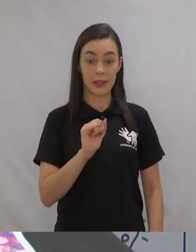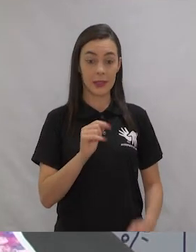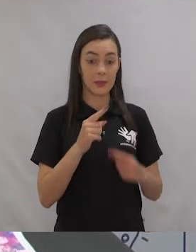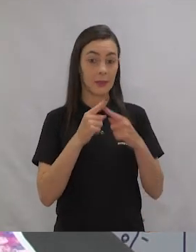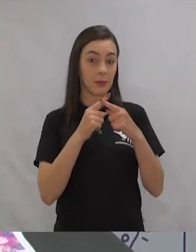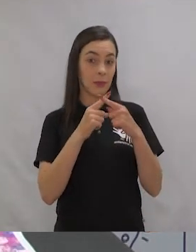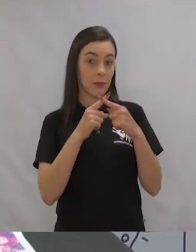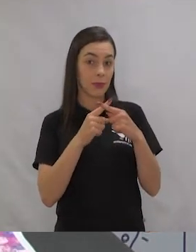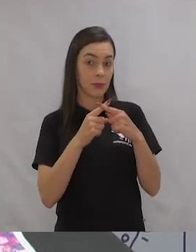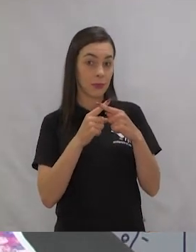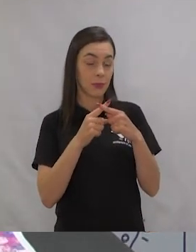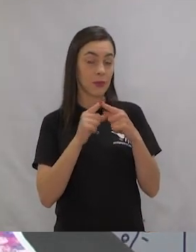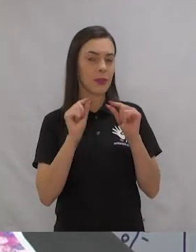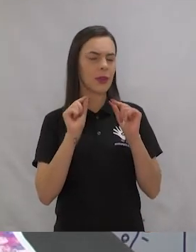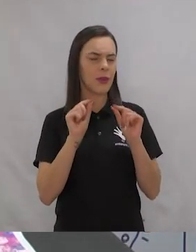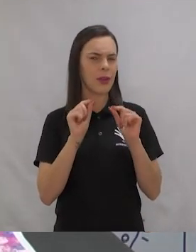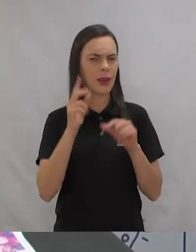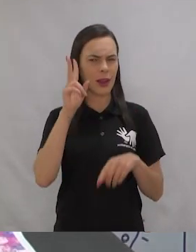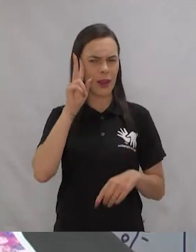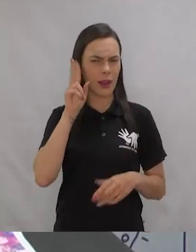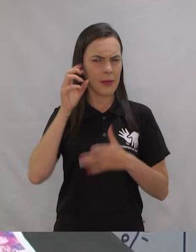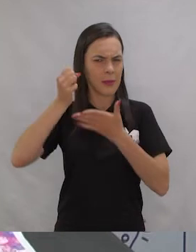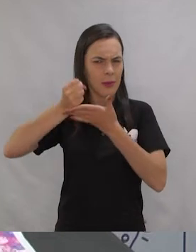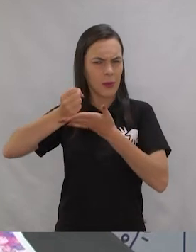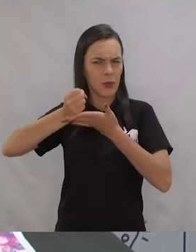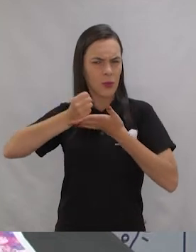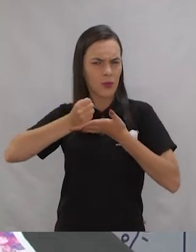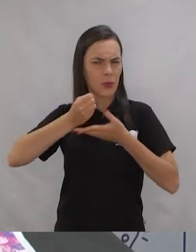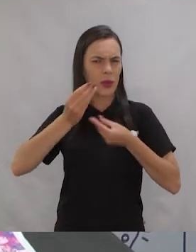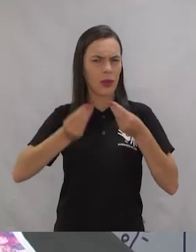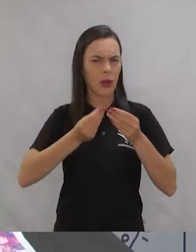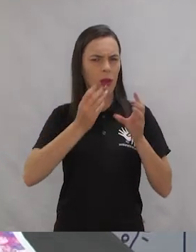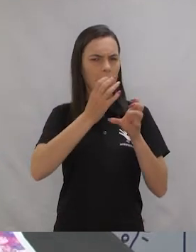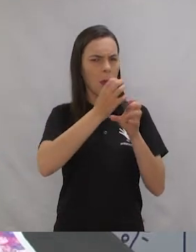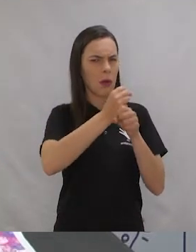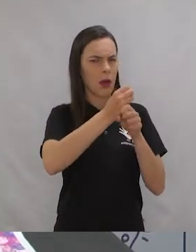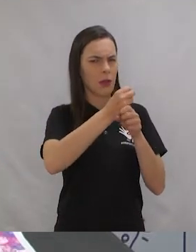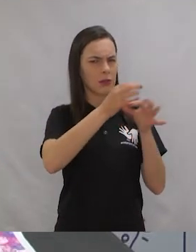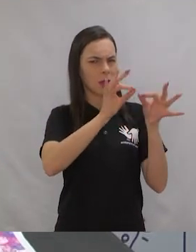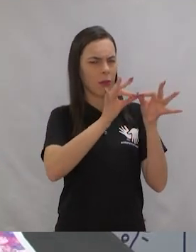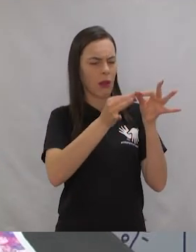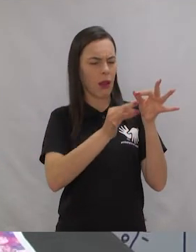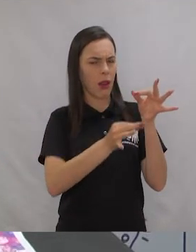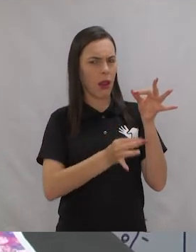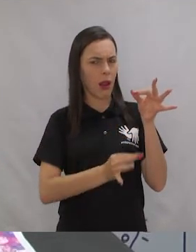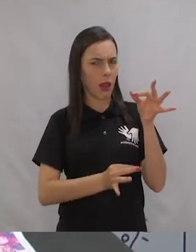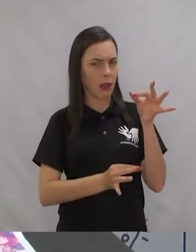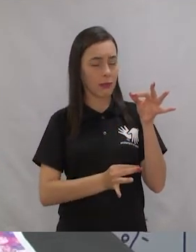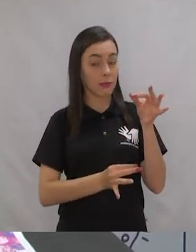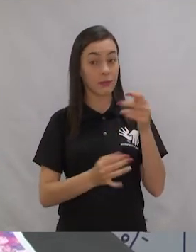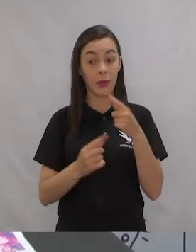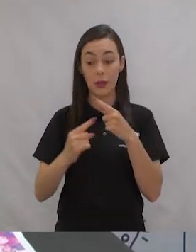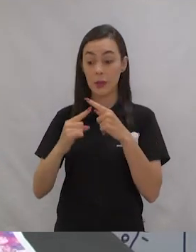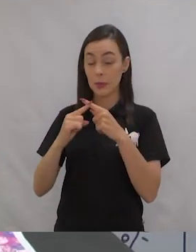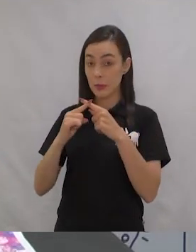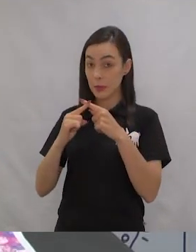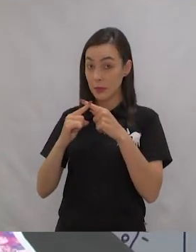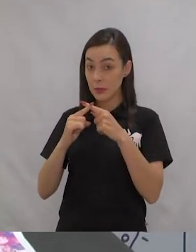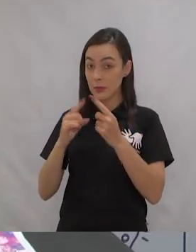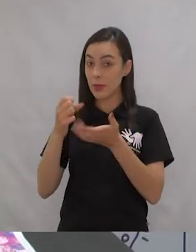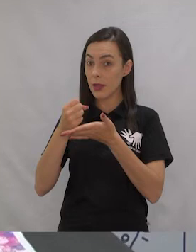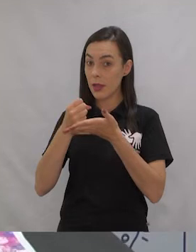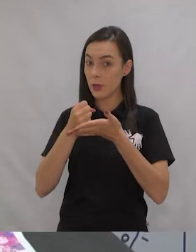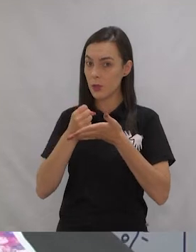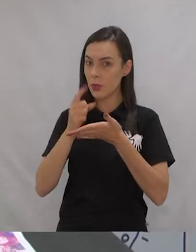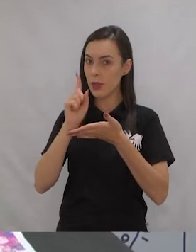a multiplicação veio para facilitar a nossa adição. E que a